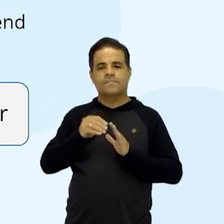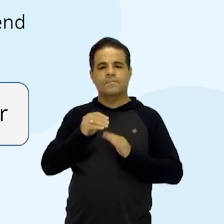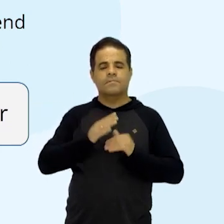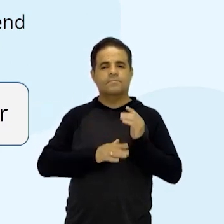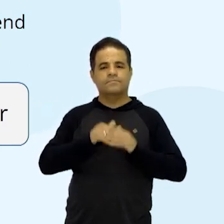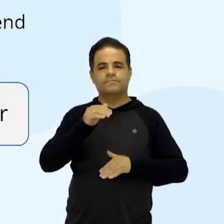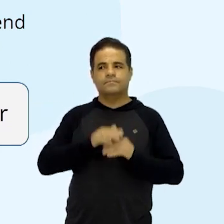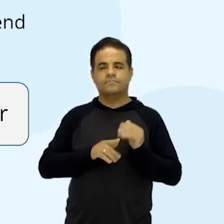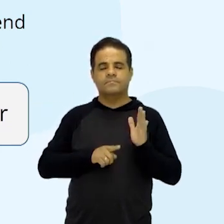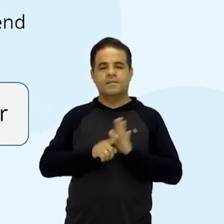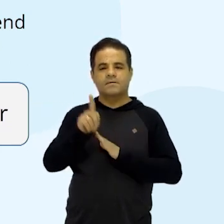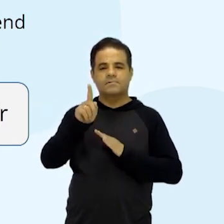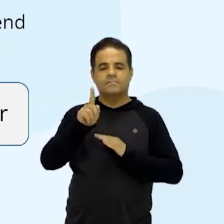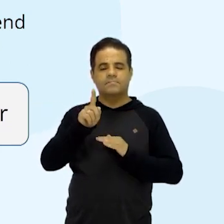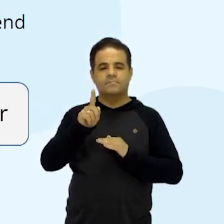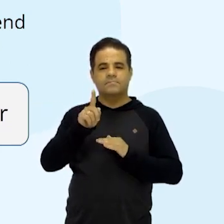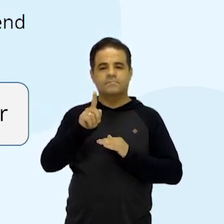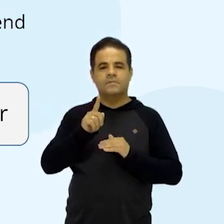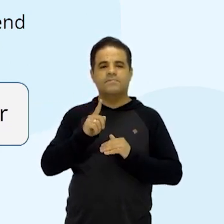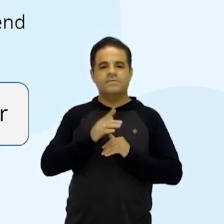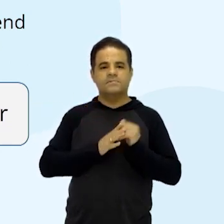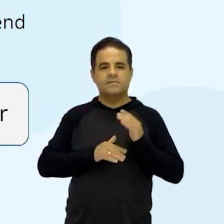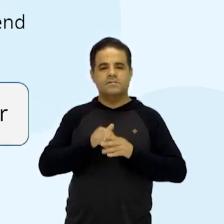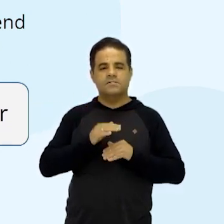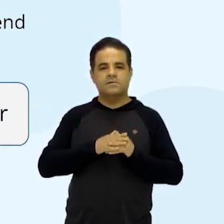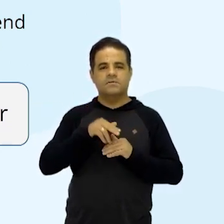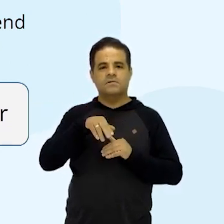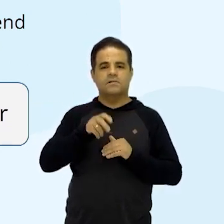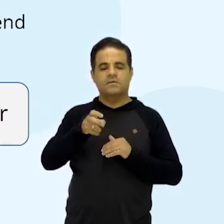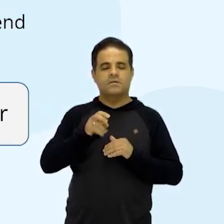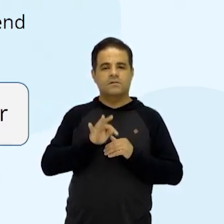responder, porque é uma pergunta sobre este vídeo aí. Legal?